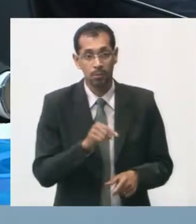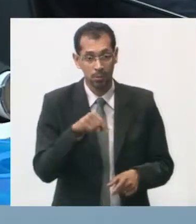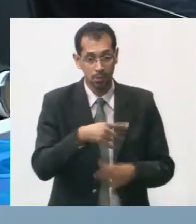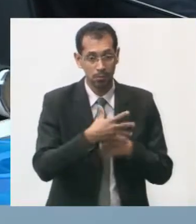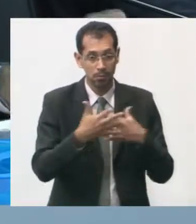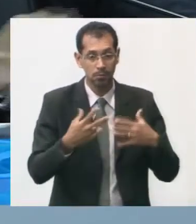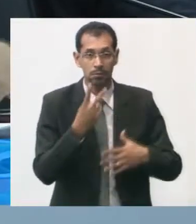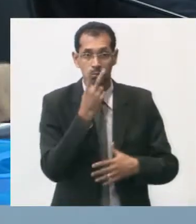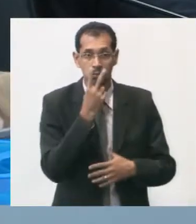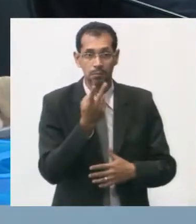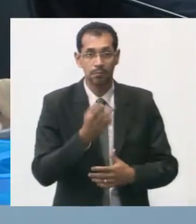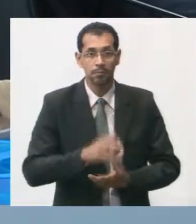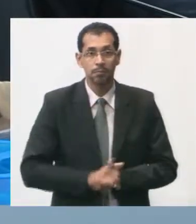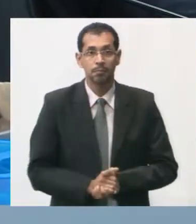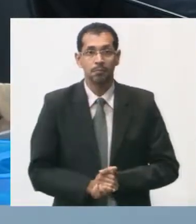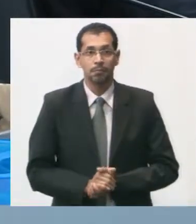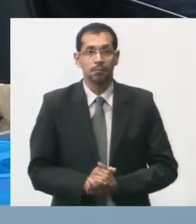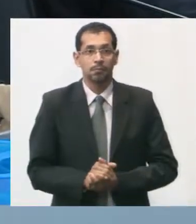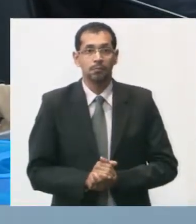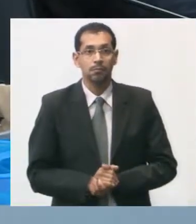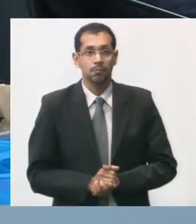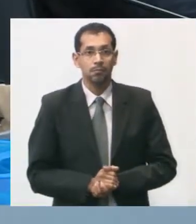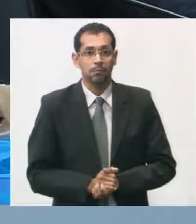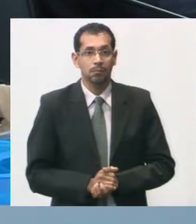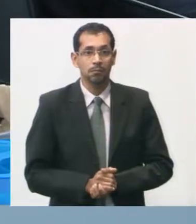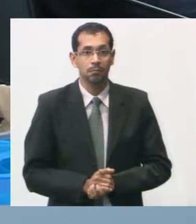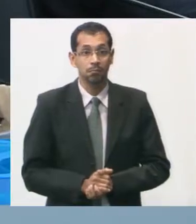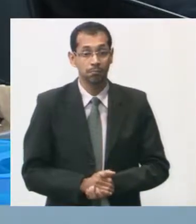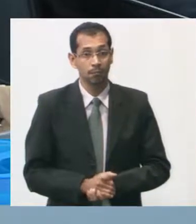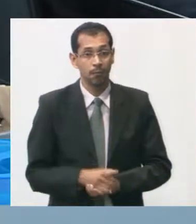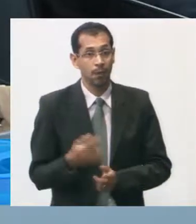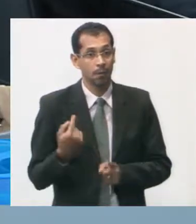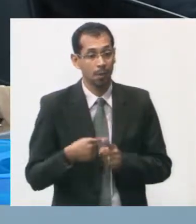Então, mas aqui está faltando a palavra nomes.